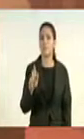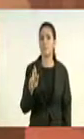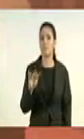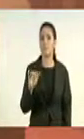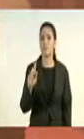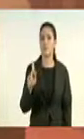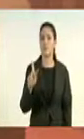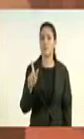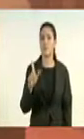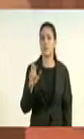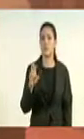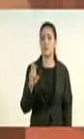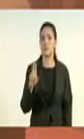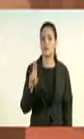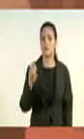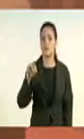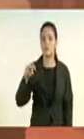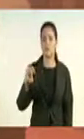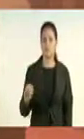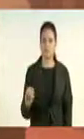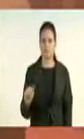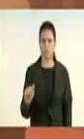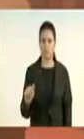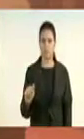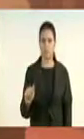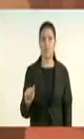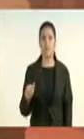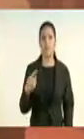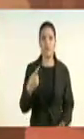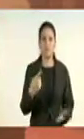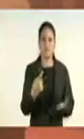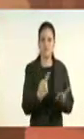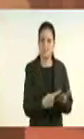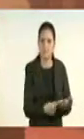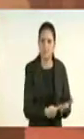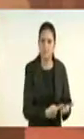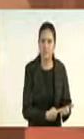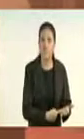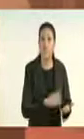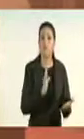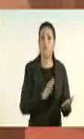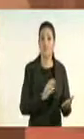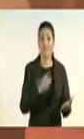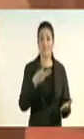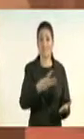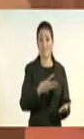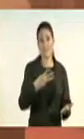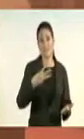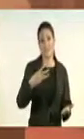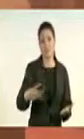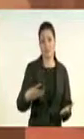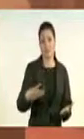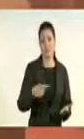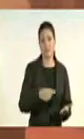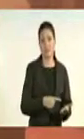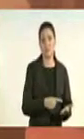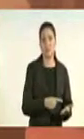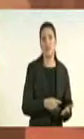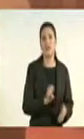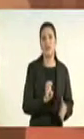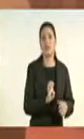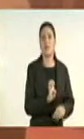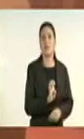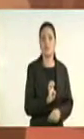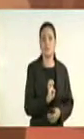esse ano pela referida comissão, 33 processos dizem respeito a empresas contratadas na